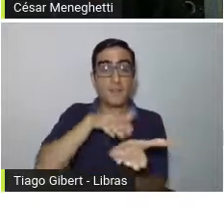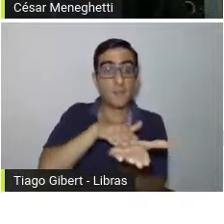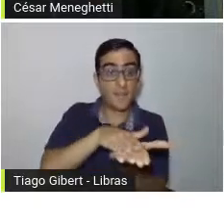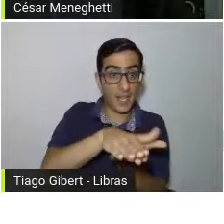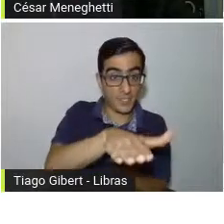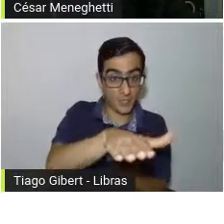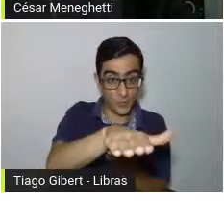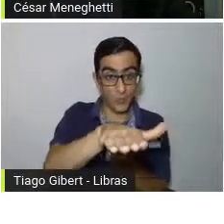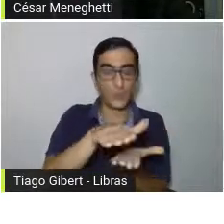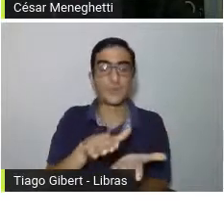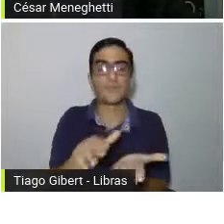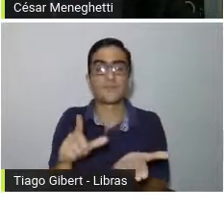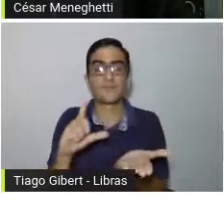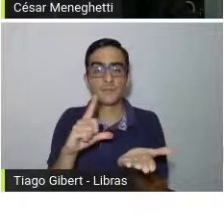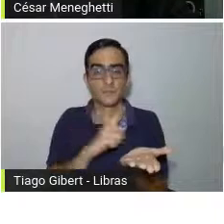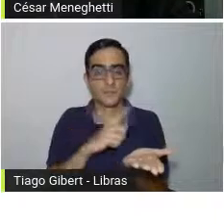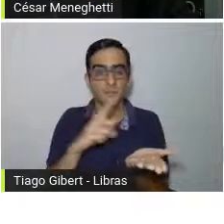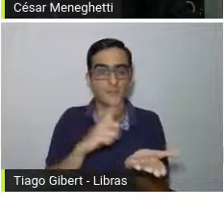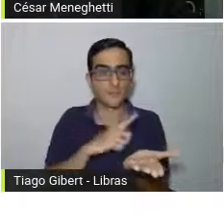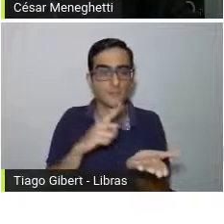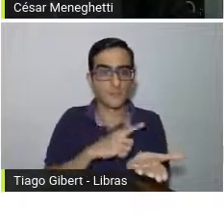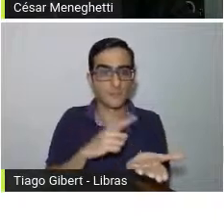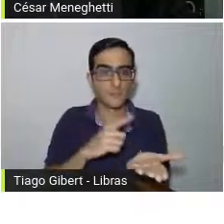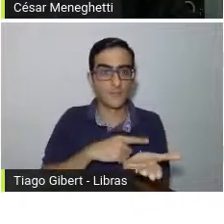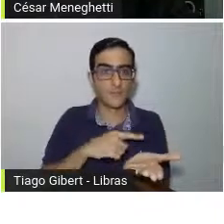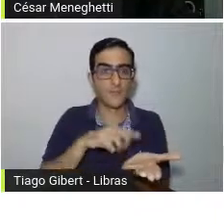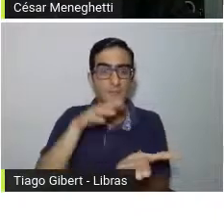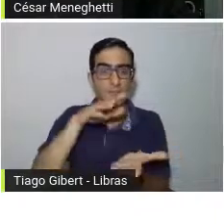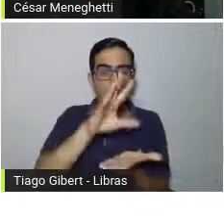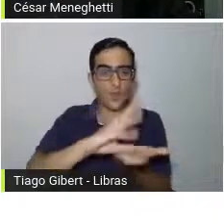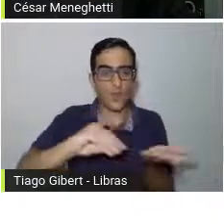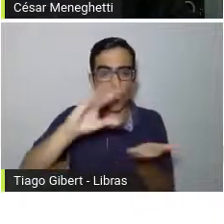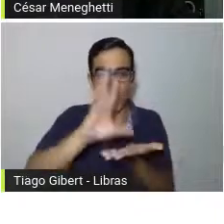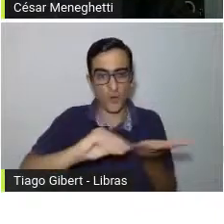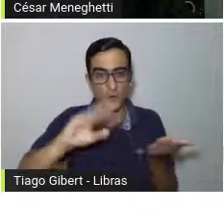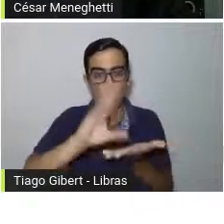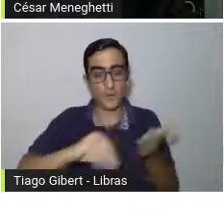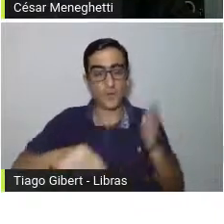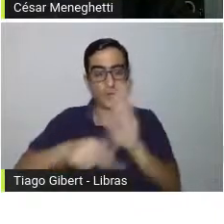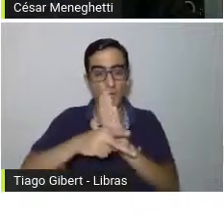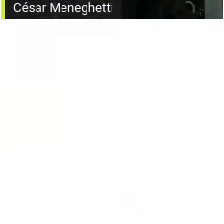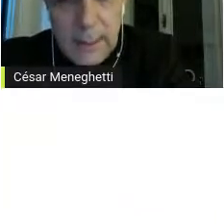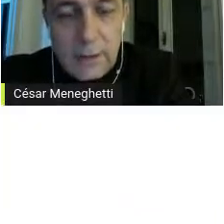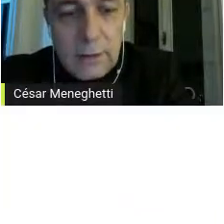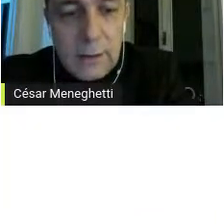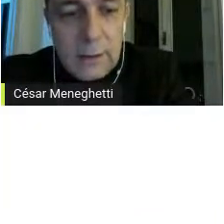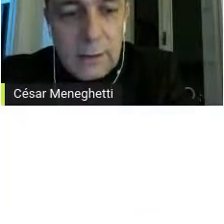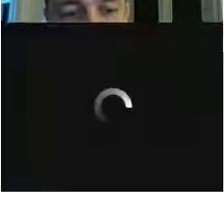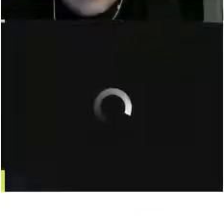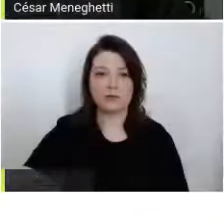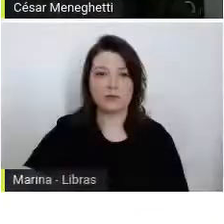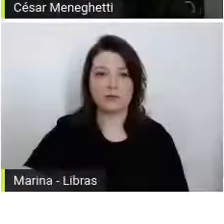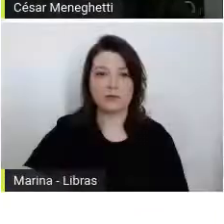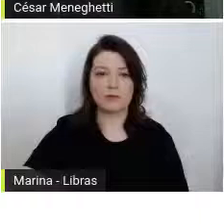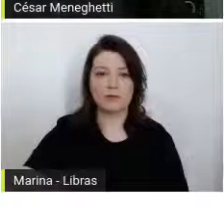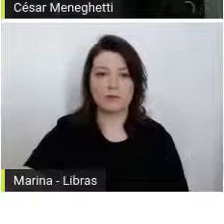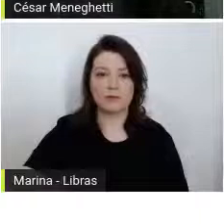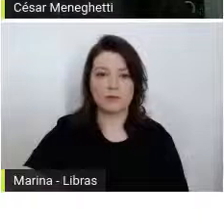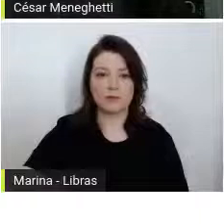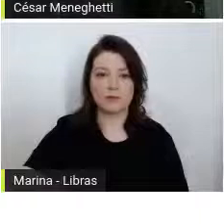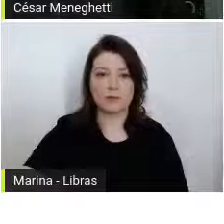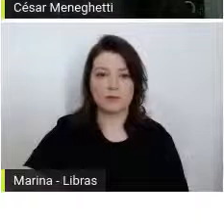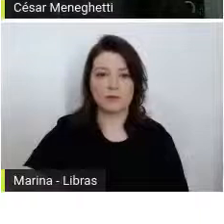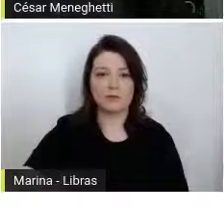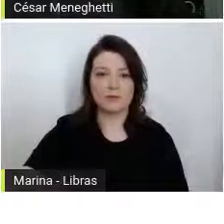um catálogo, 1.000 cópias assim da Funarte. E Você tem esse dentro trabalho de livro de